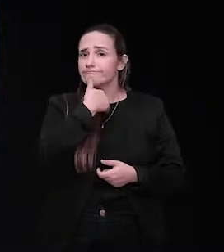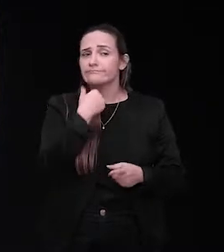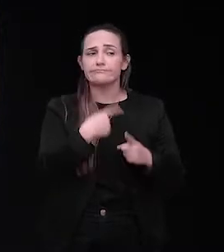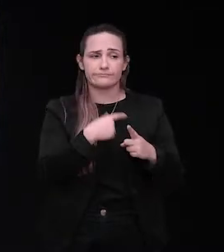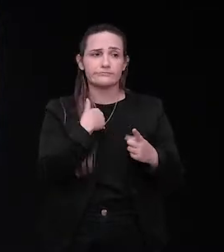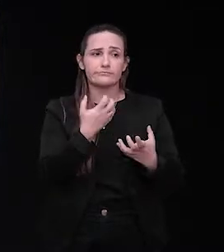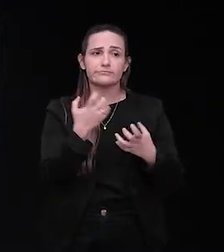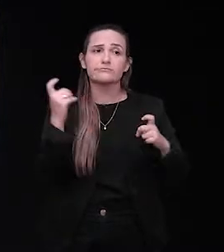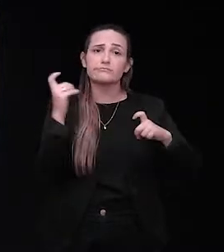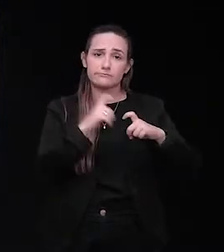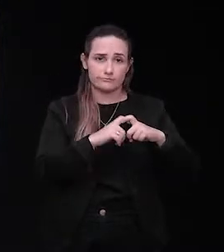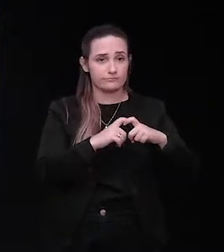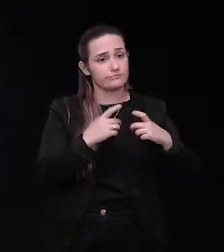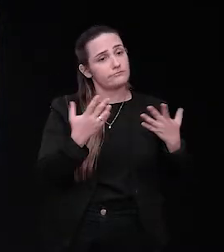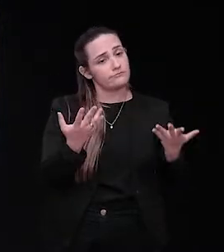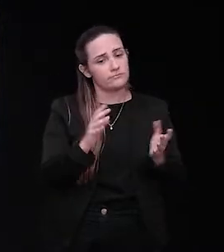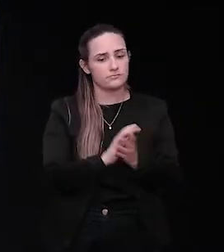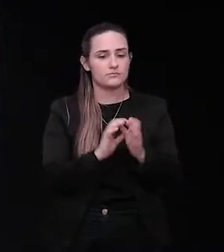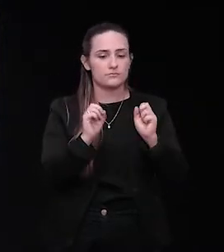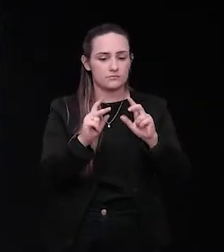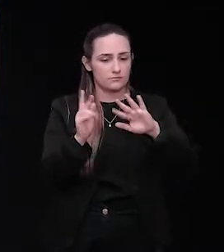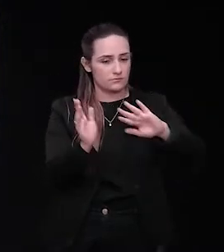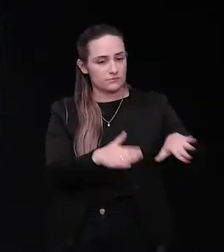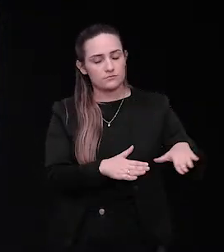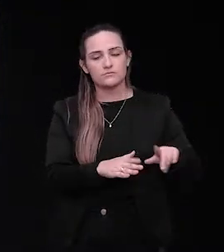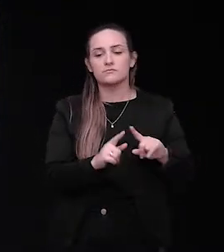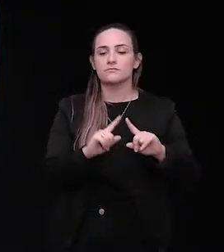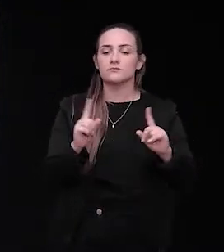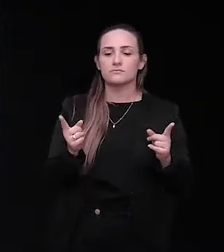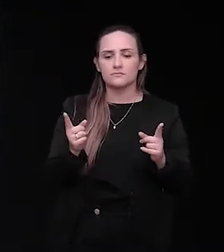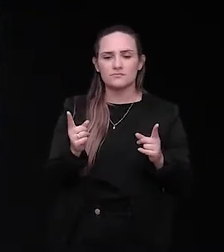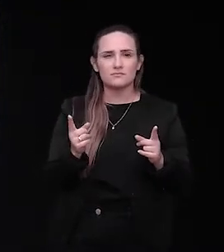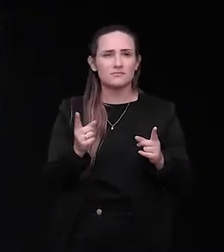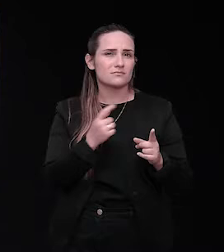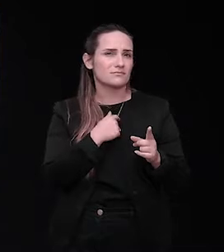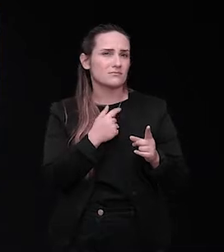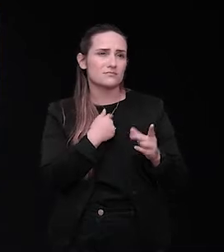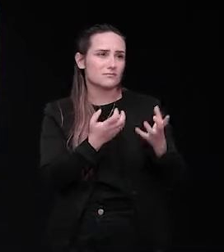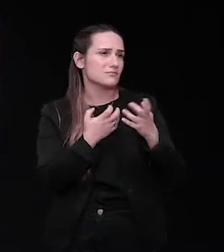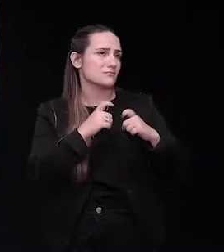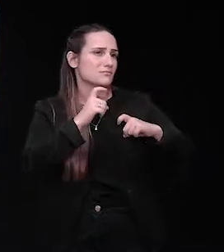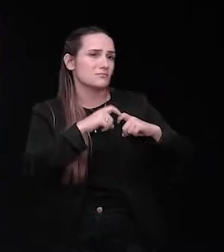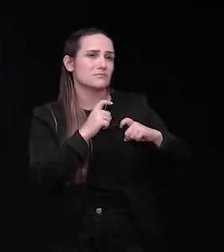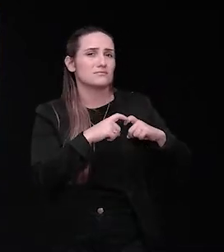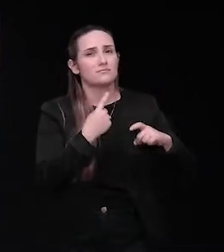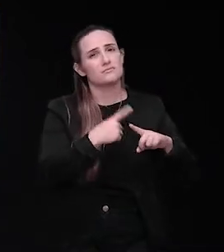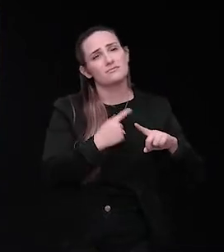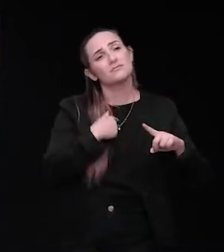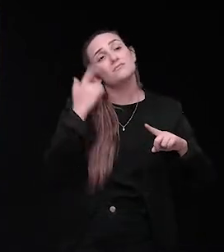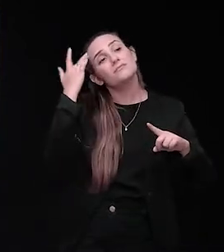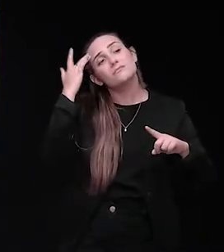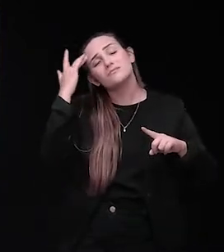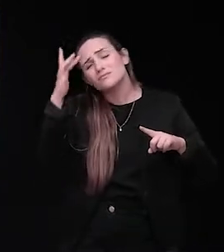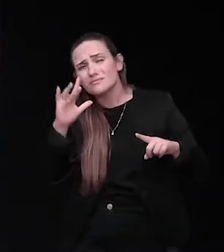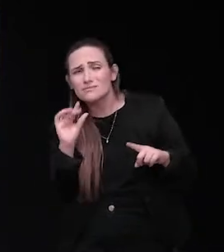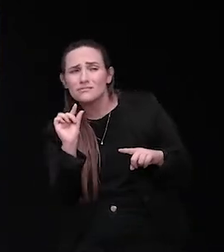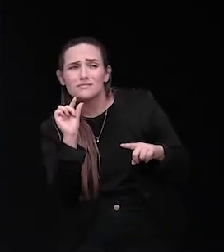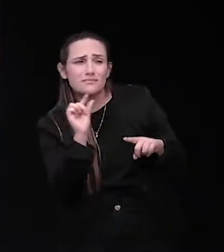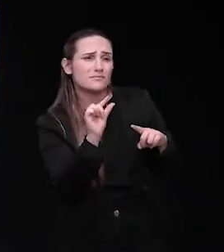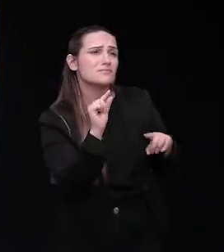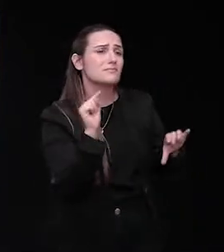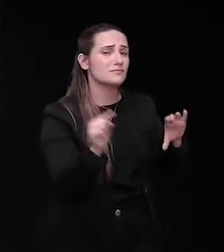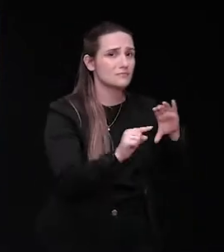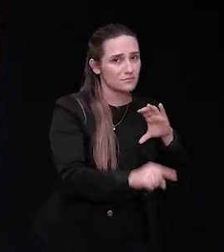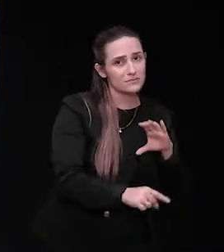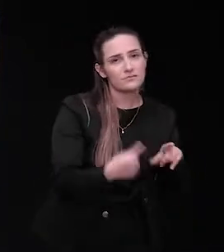idade? Primeiro, uma chateação por não ter passado no curso que eu queria. Mas eu também queria por uma questão de infantilidade, não tinha noção do